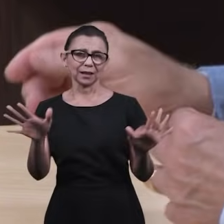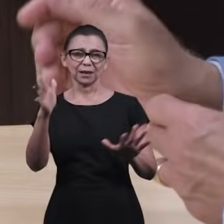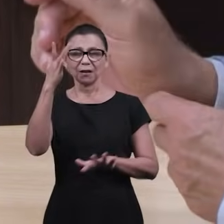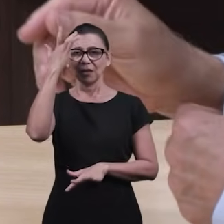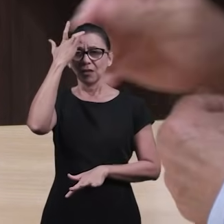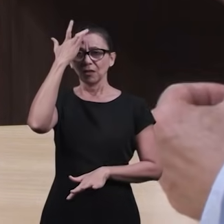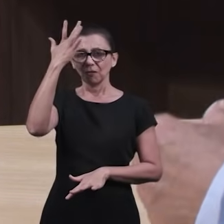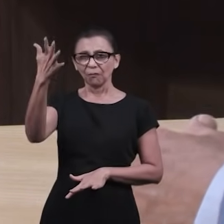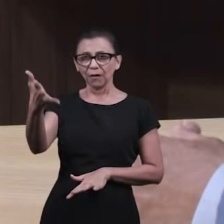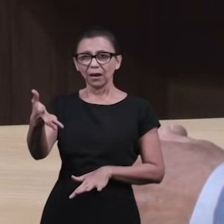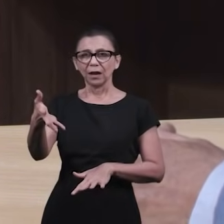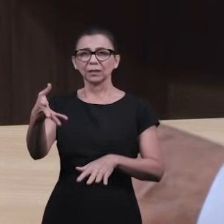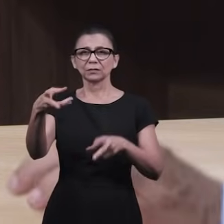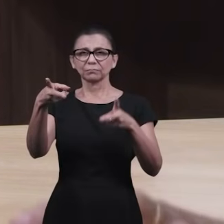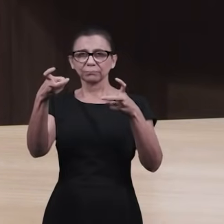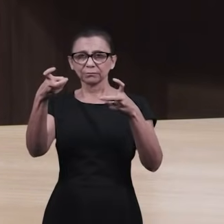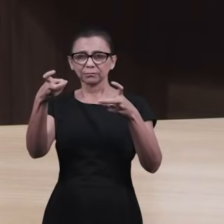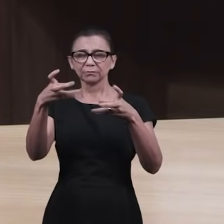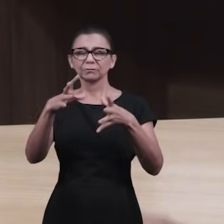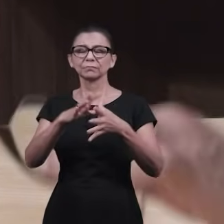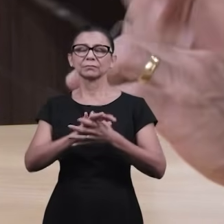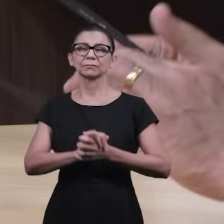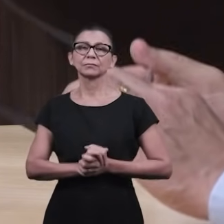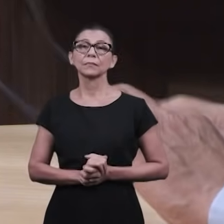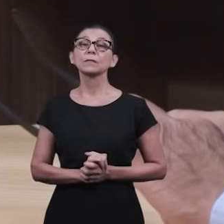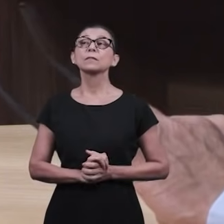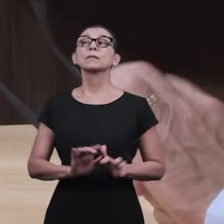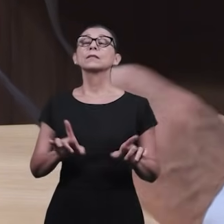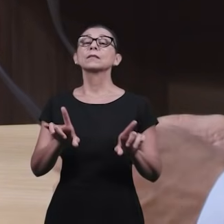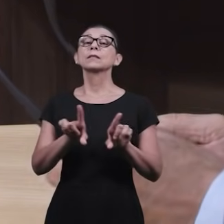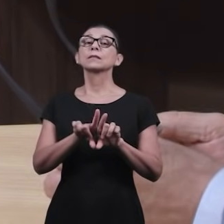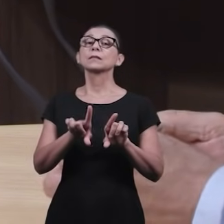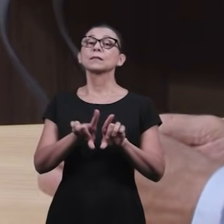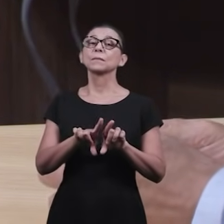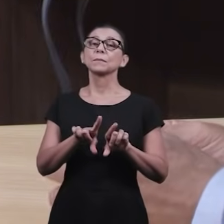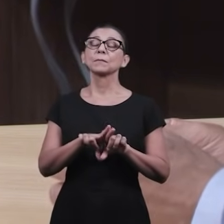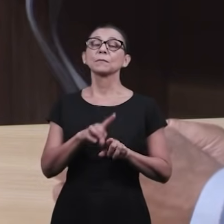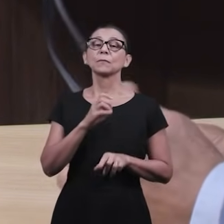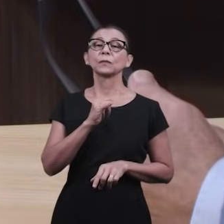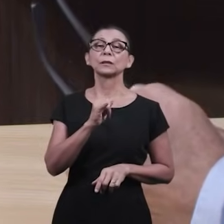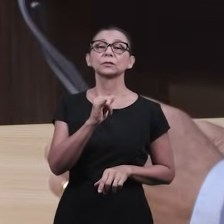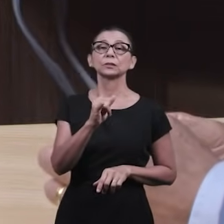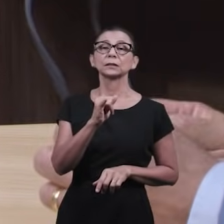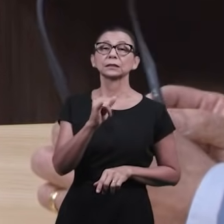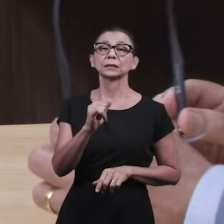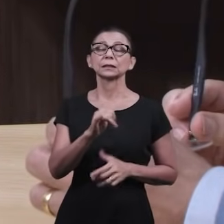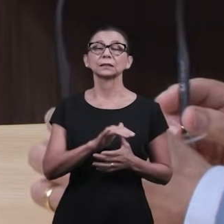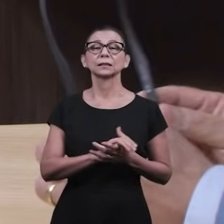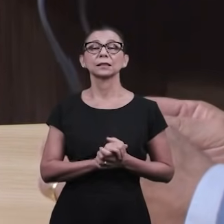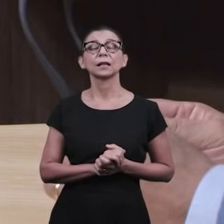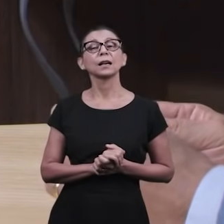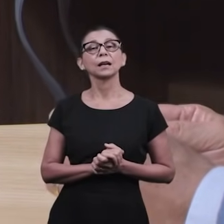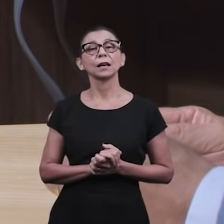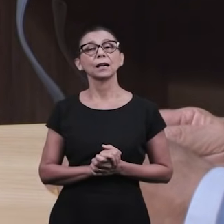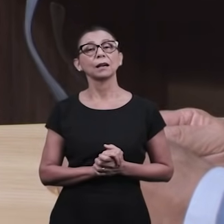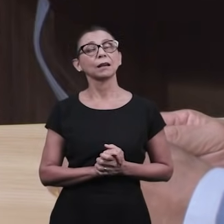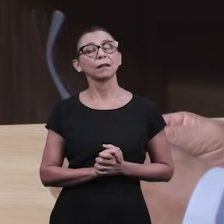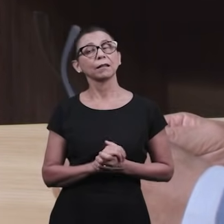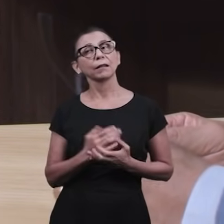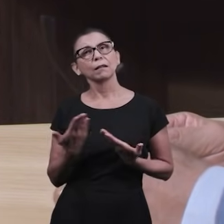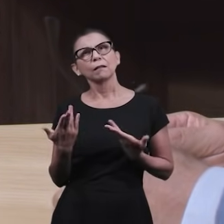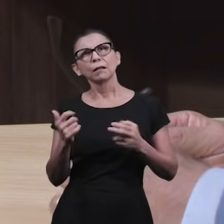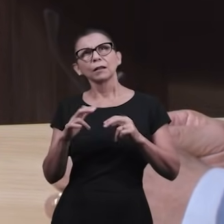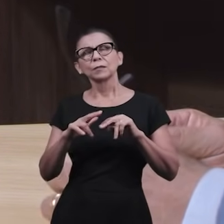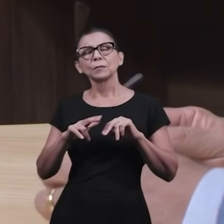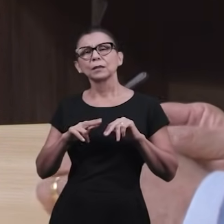didática, fácil de você compreender, inclusive reforçando aqui essa palavra final de que é a